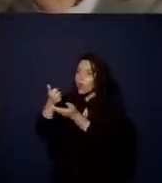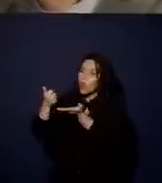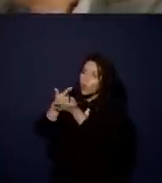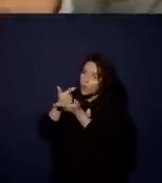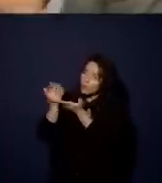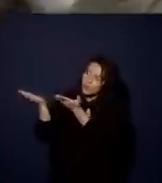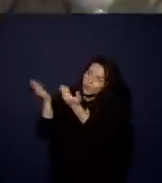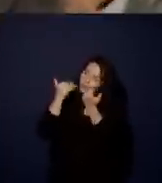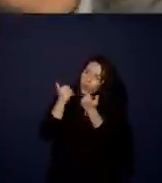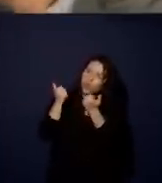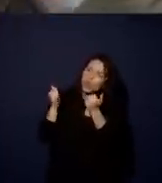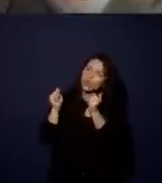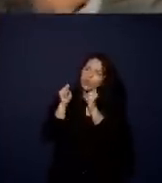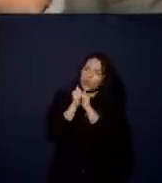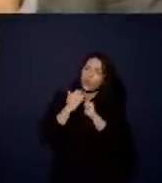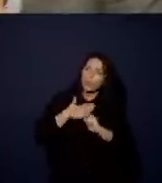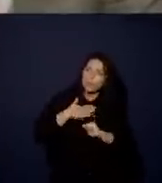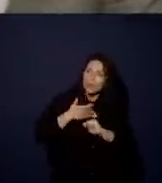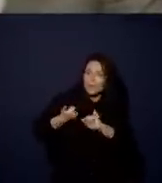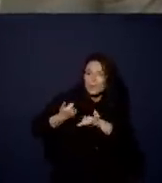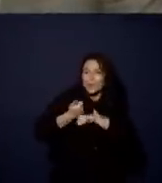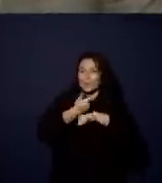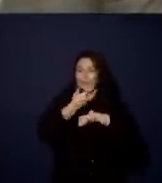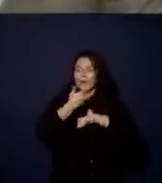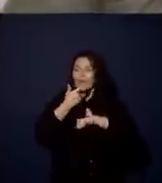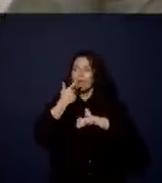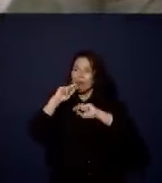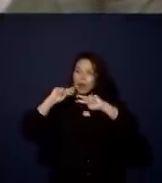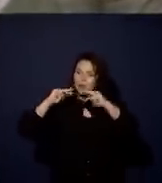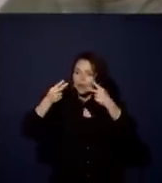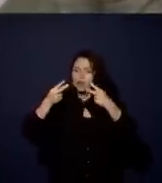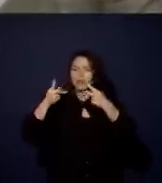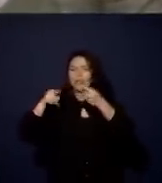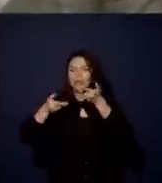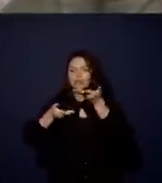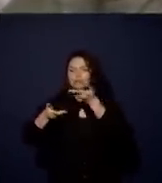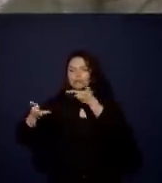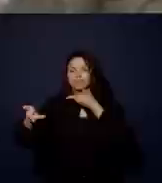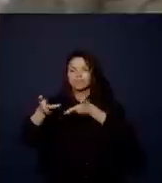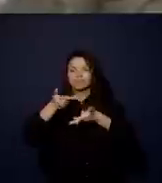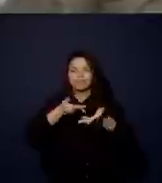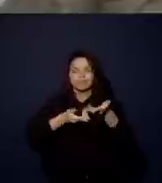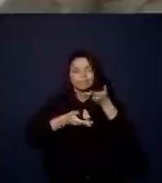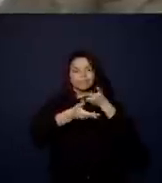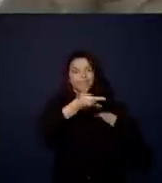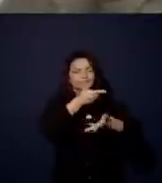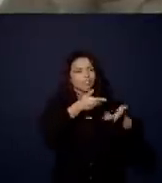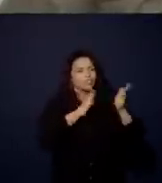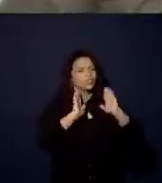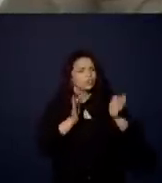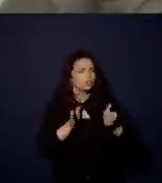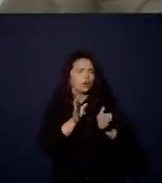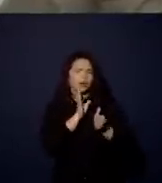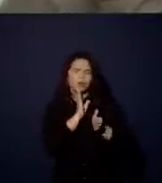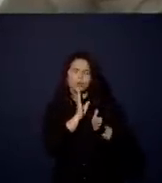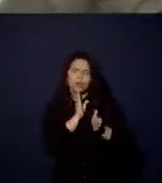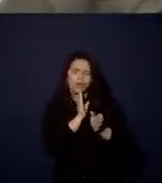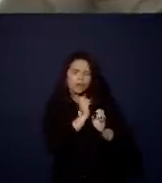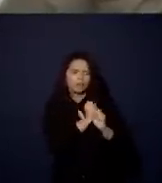maior né dinâmica aí é uma dinâmica já conhecida